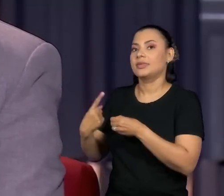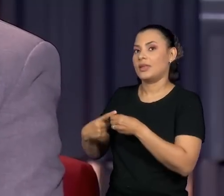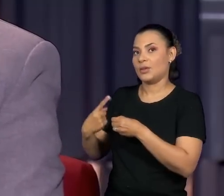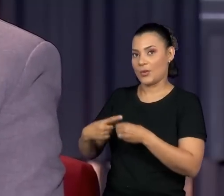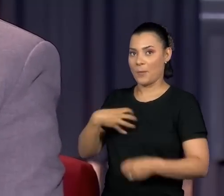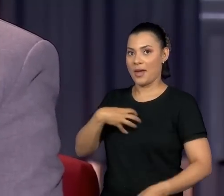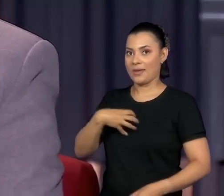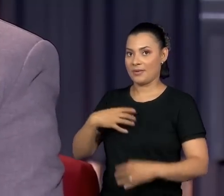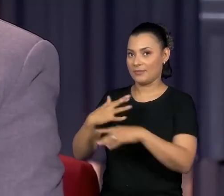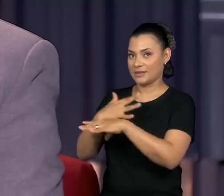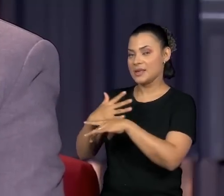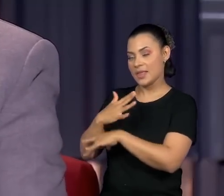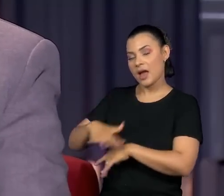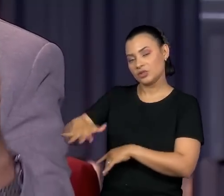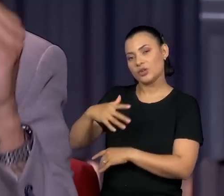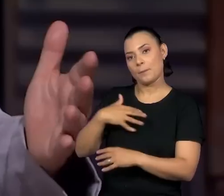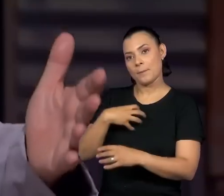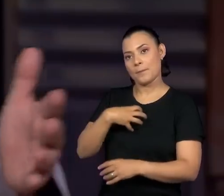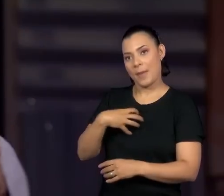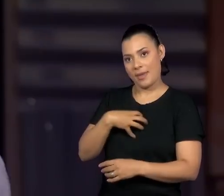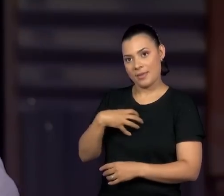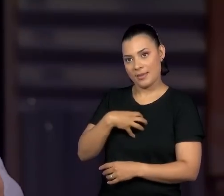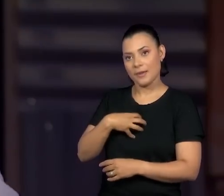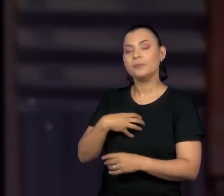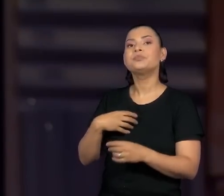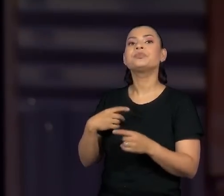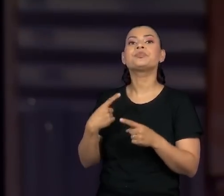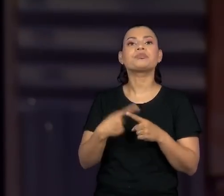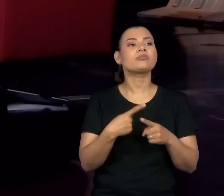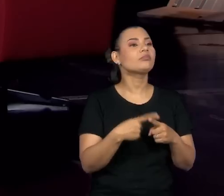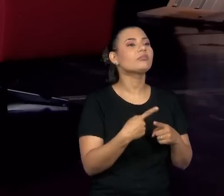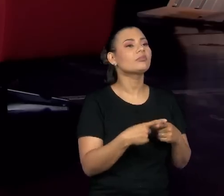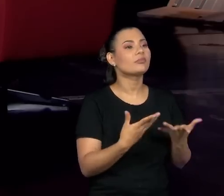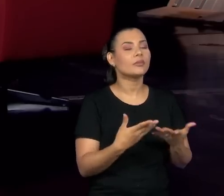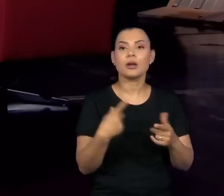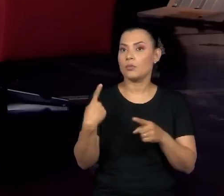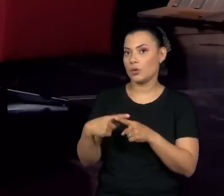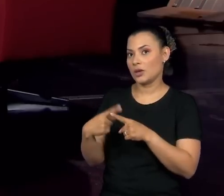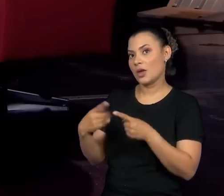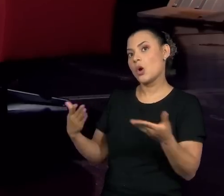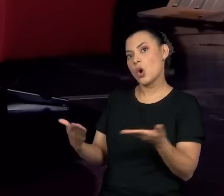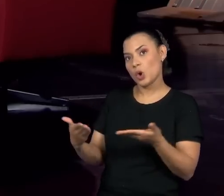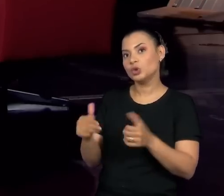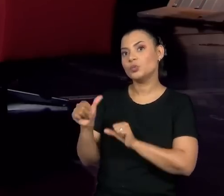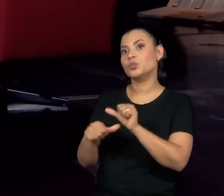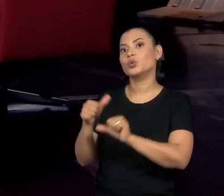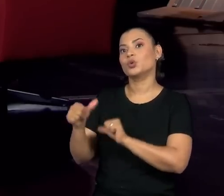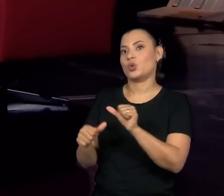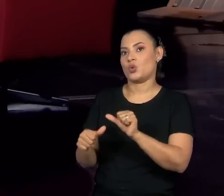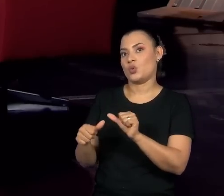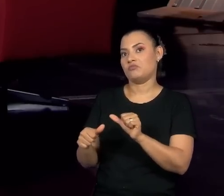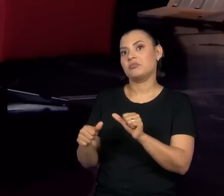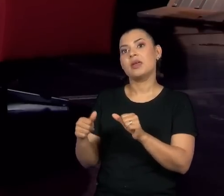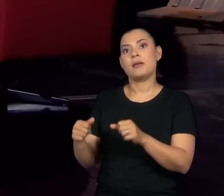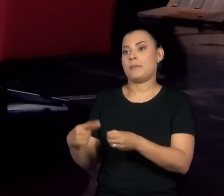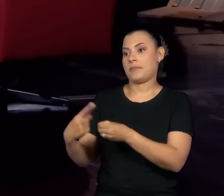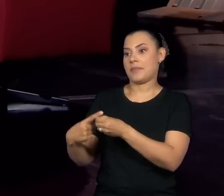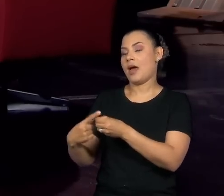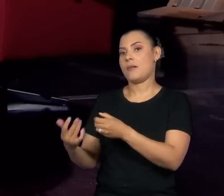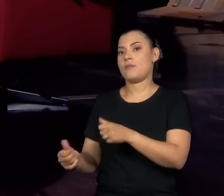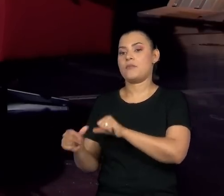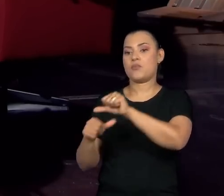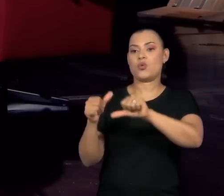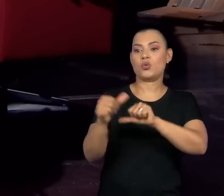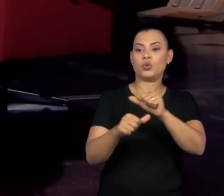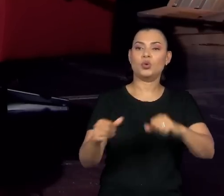Na região metropolitana da Bahia. Por que agora não é interior da Bahia? Capital? Porque mudaram essa convenção, né? Quando virou região metropolitana,